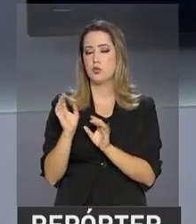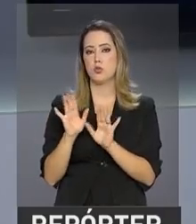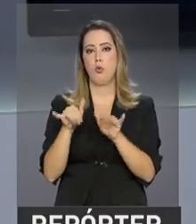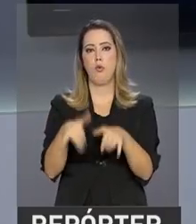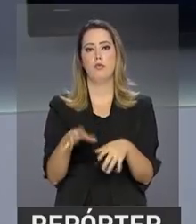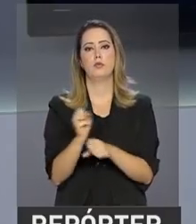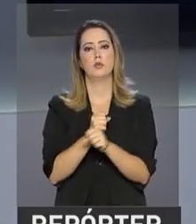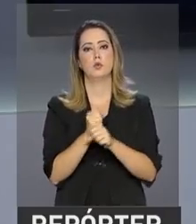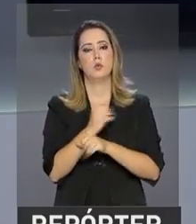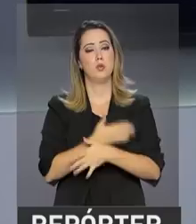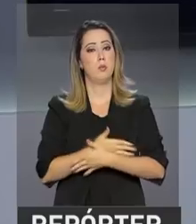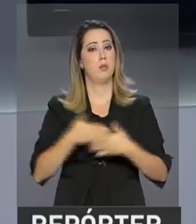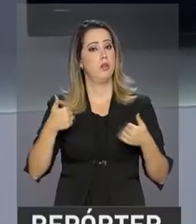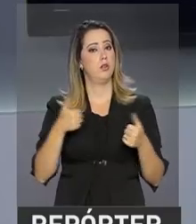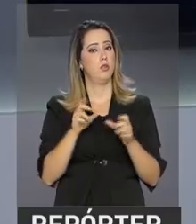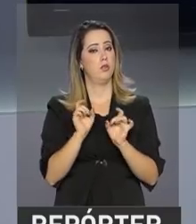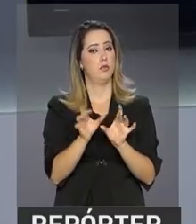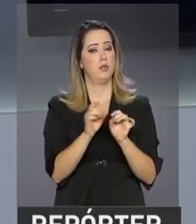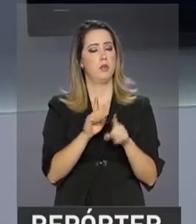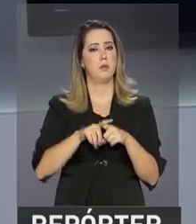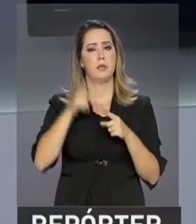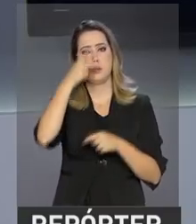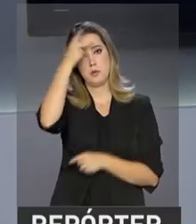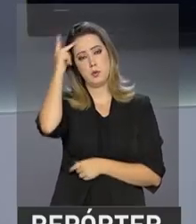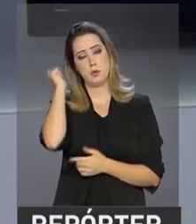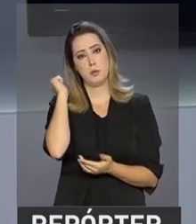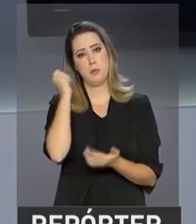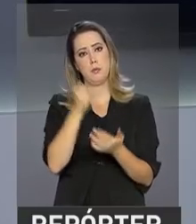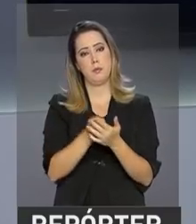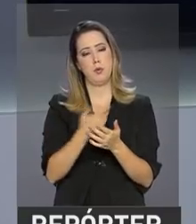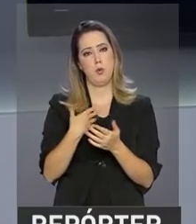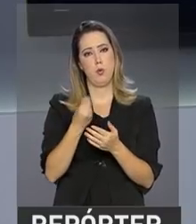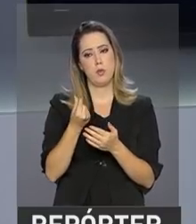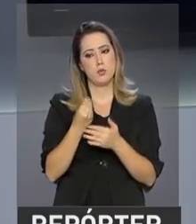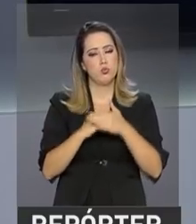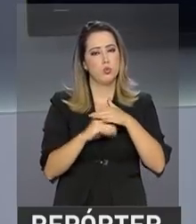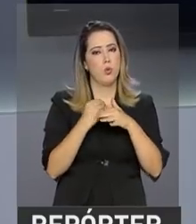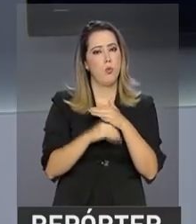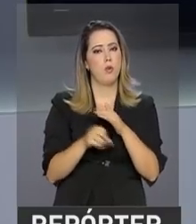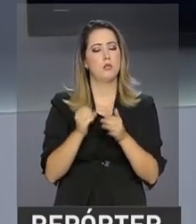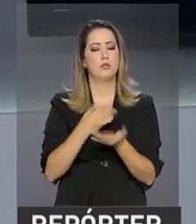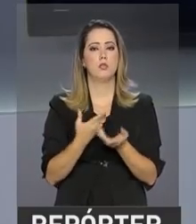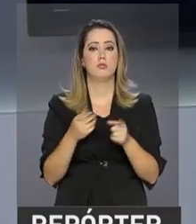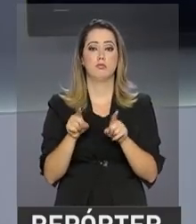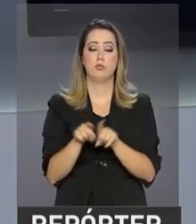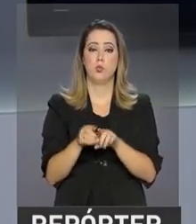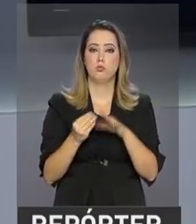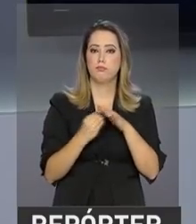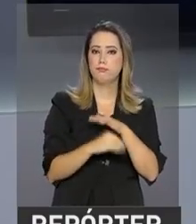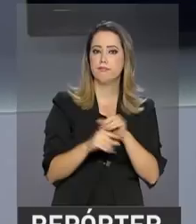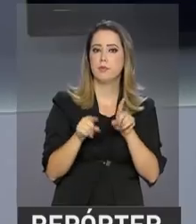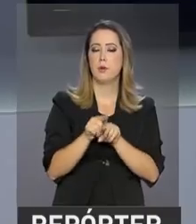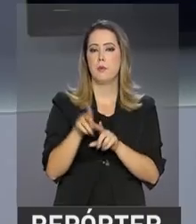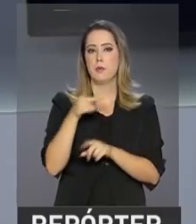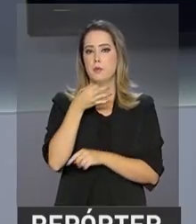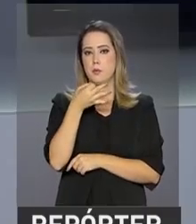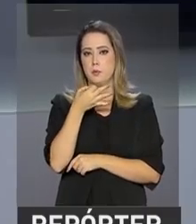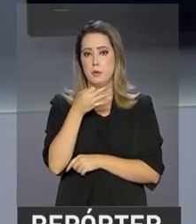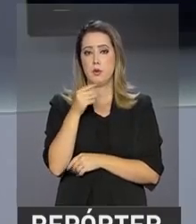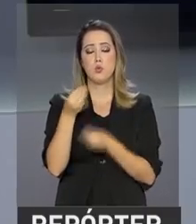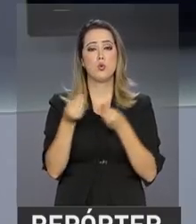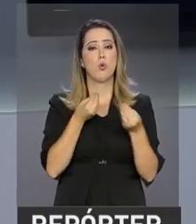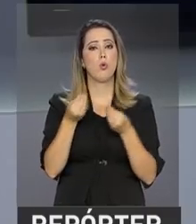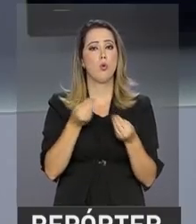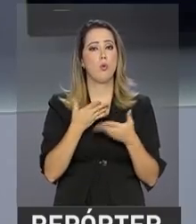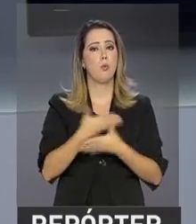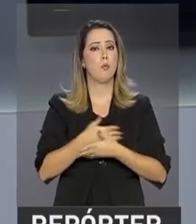ano mas tem gente que aproveita o 13º para começar uma poupança ou investimento e quem dá as dicas de como aproveitar